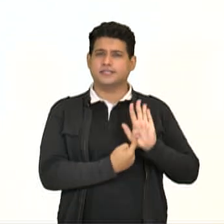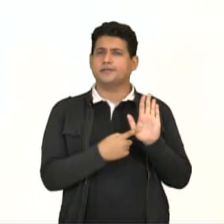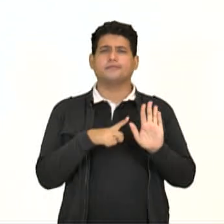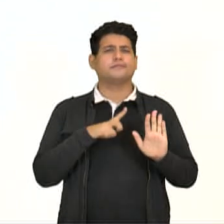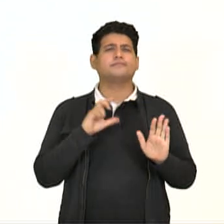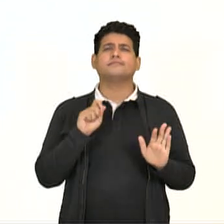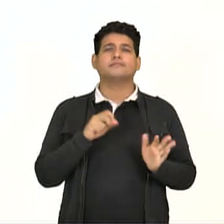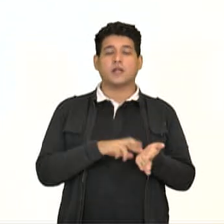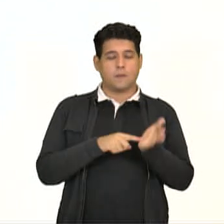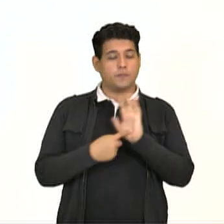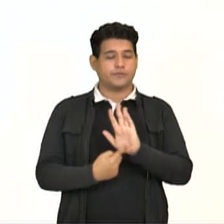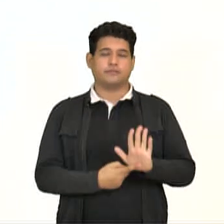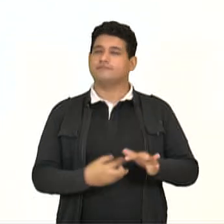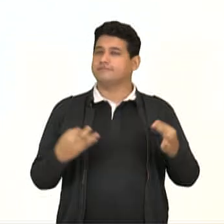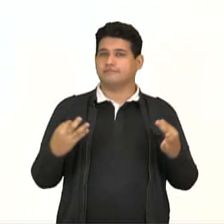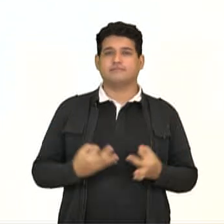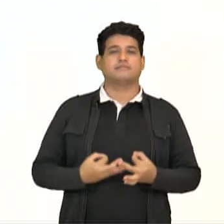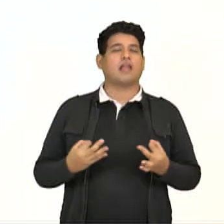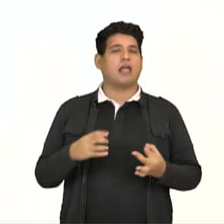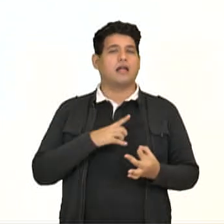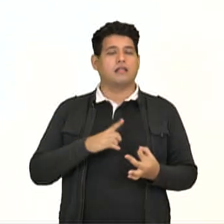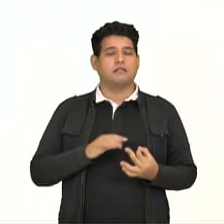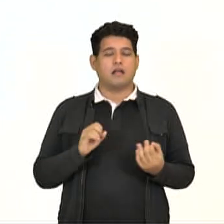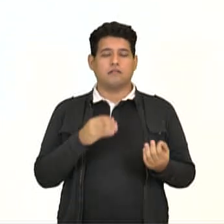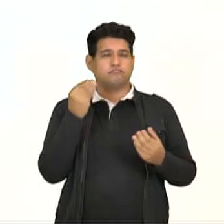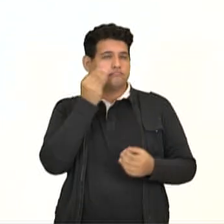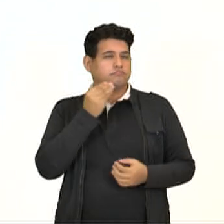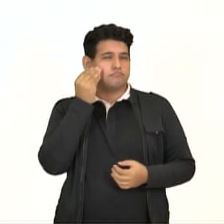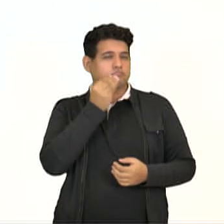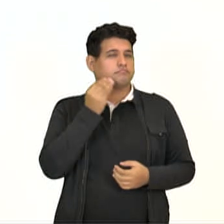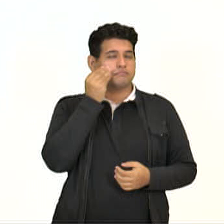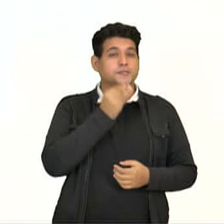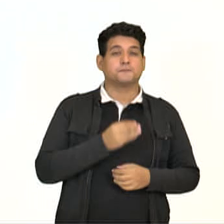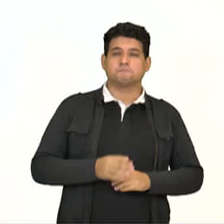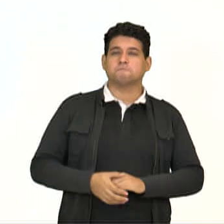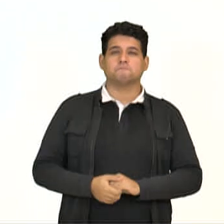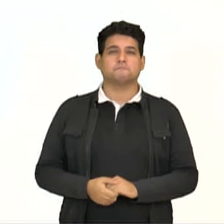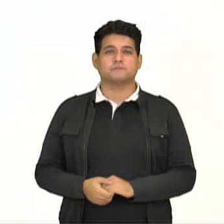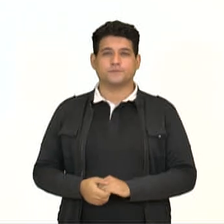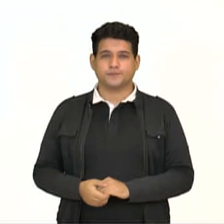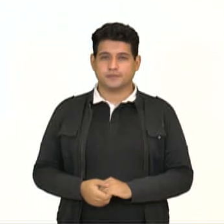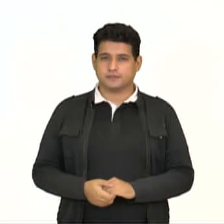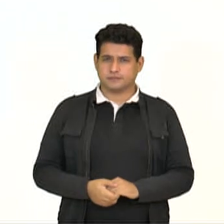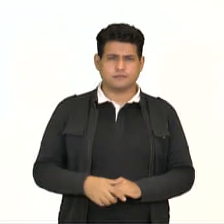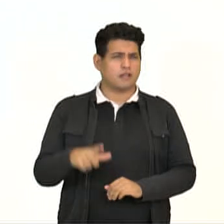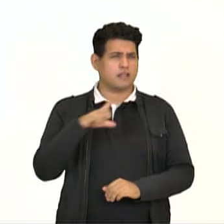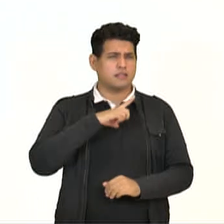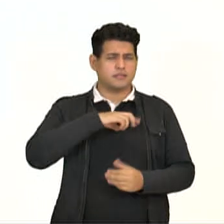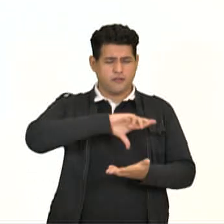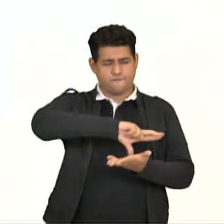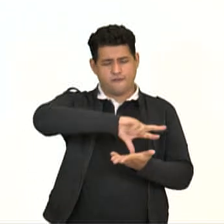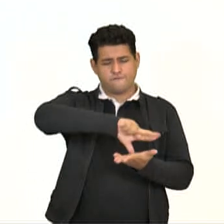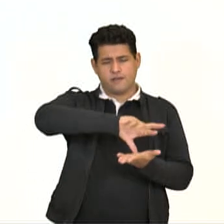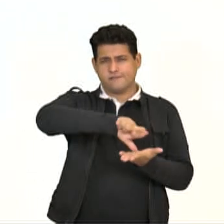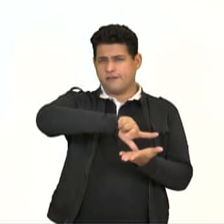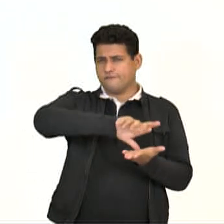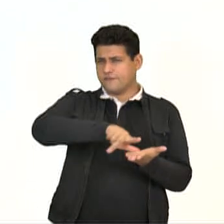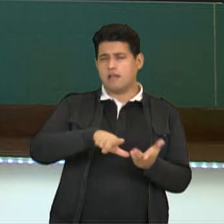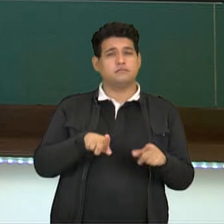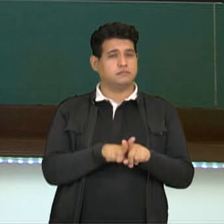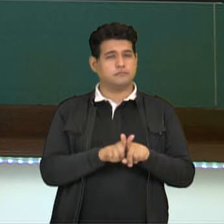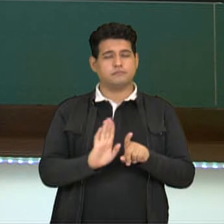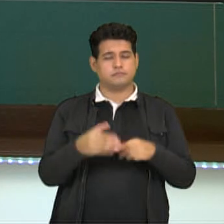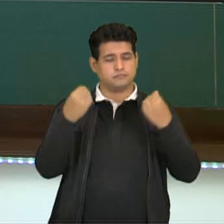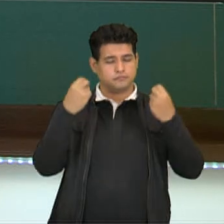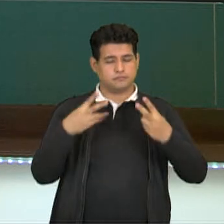justamente para mostrar isso, né? Que ela está exprimindo ali uma condição. Temos vários tipos de oração condicional, como eu